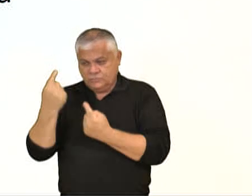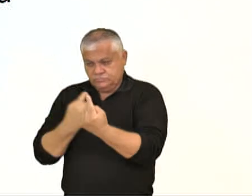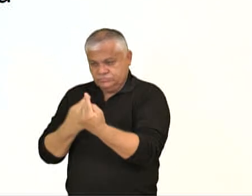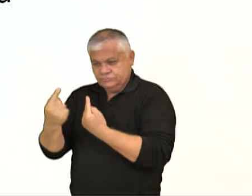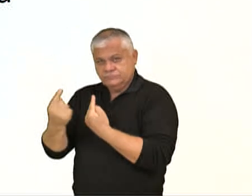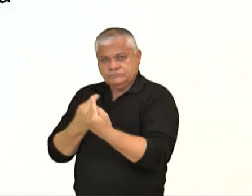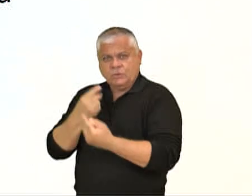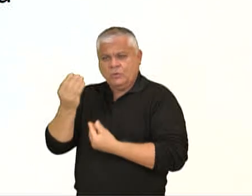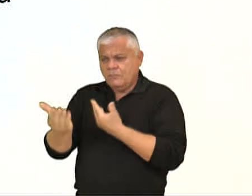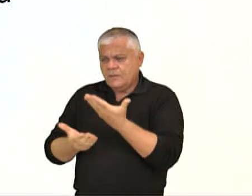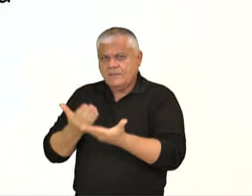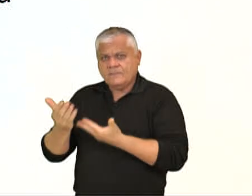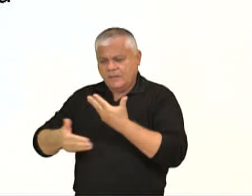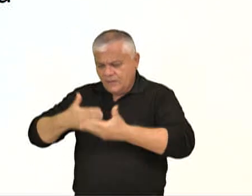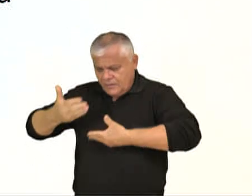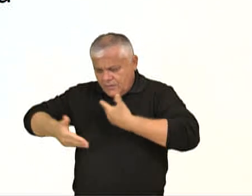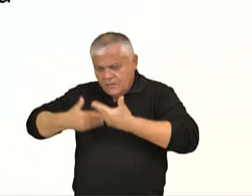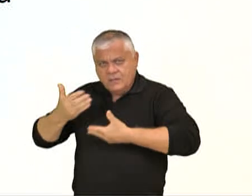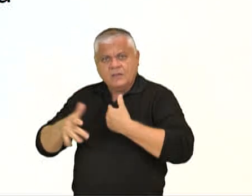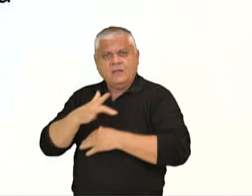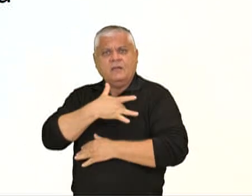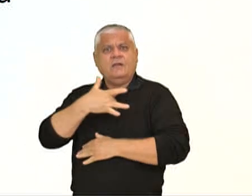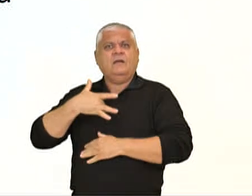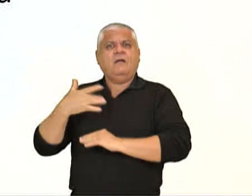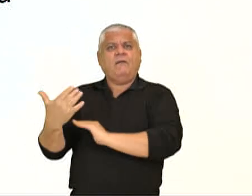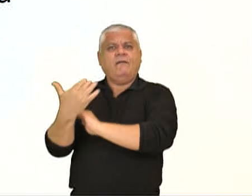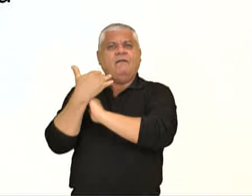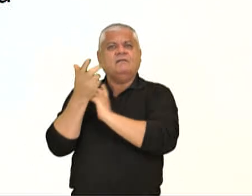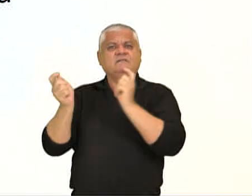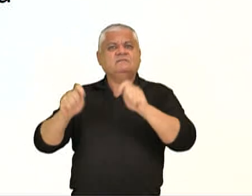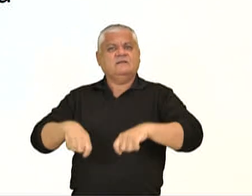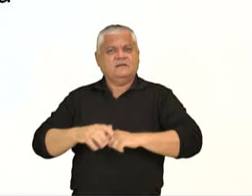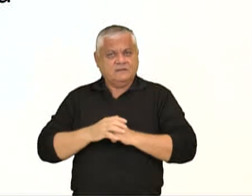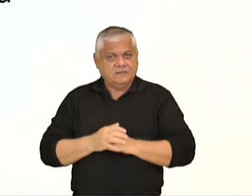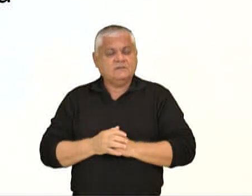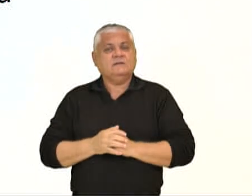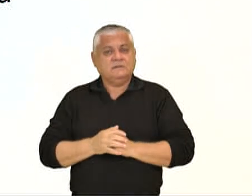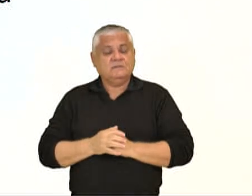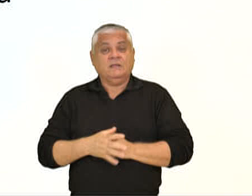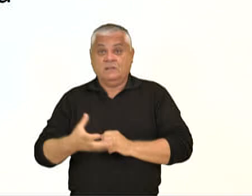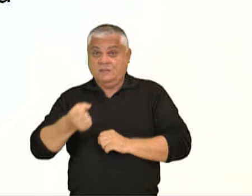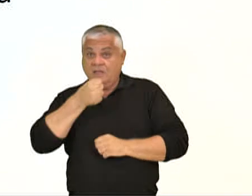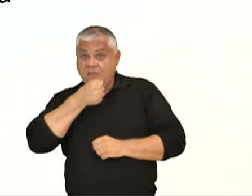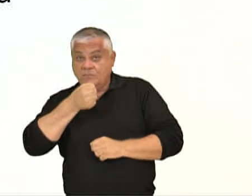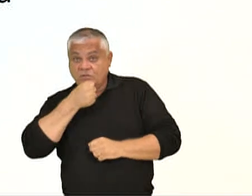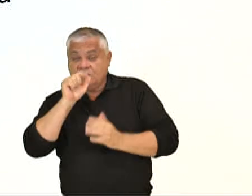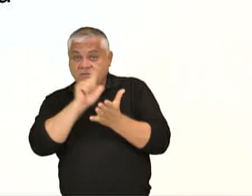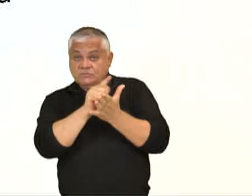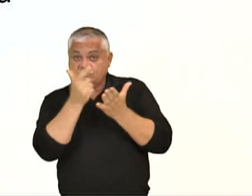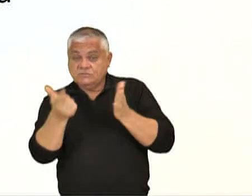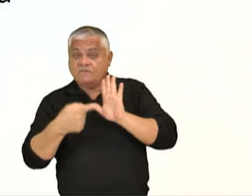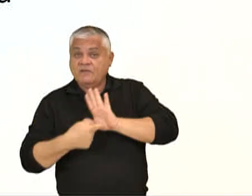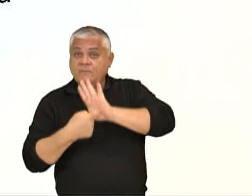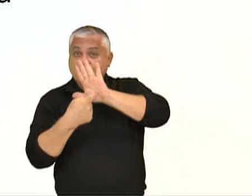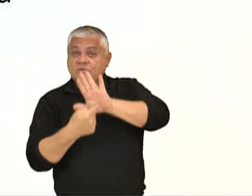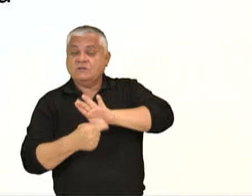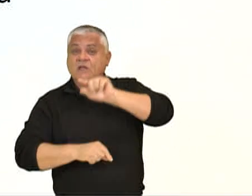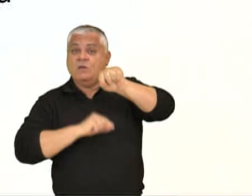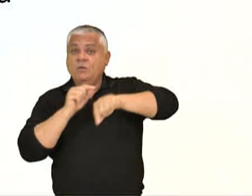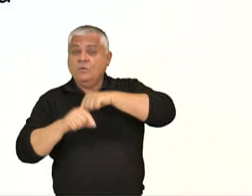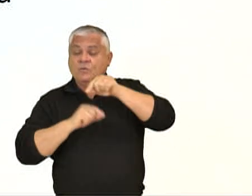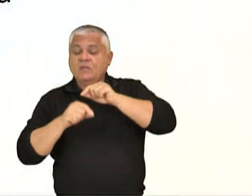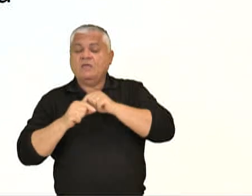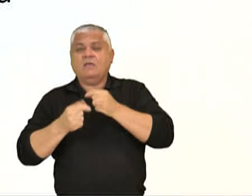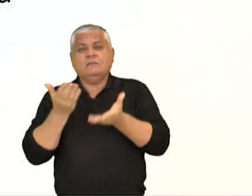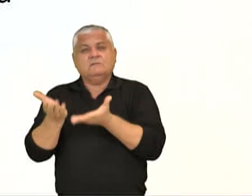pode oferecer benefícios para a saúde. No Caminhos da reportagem desta semana, vamos mostrar que a